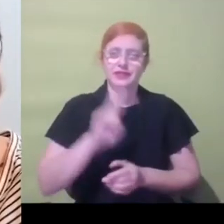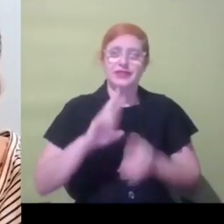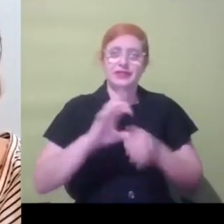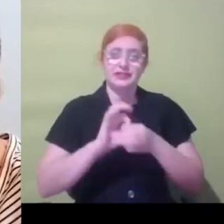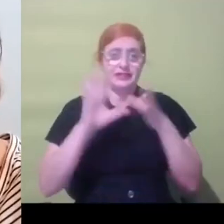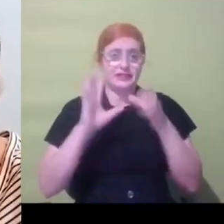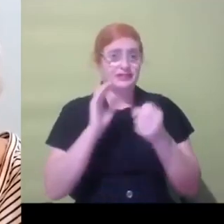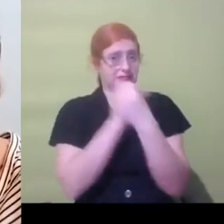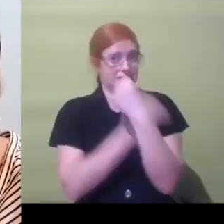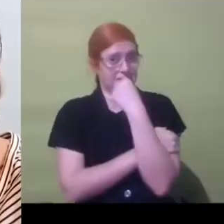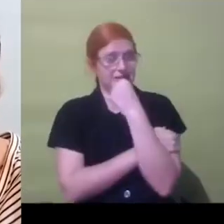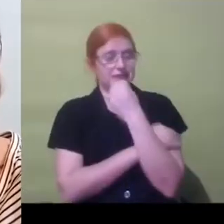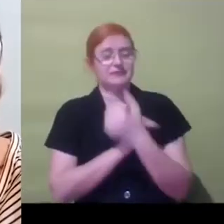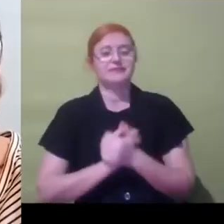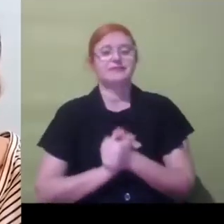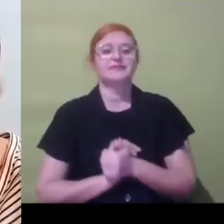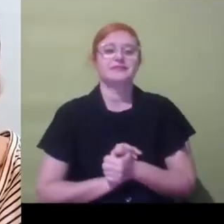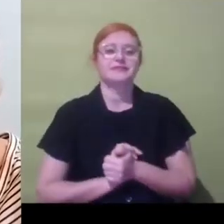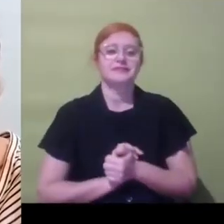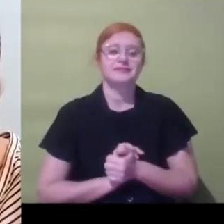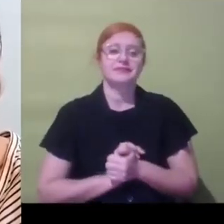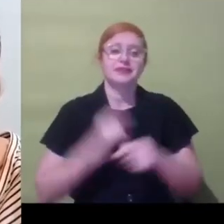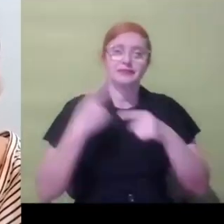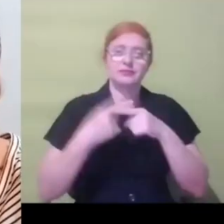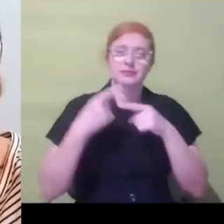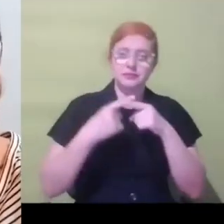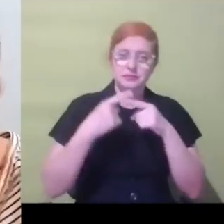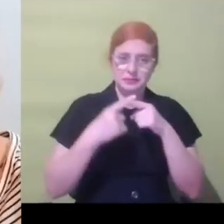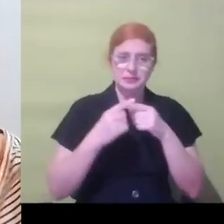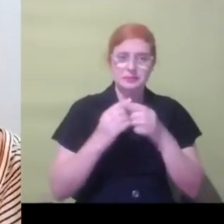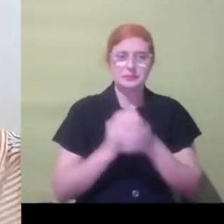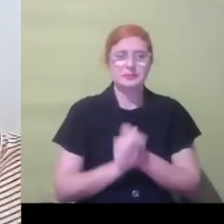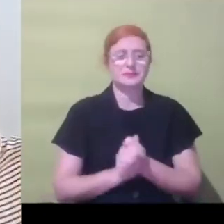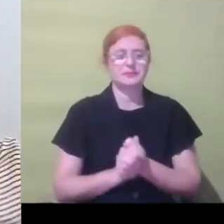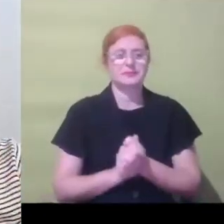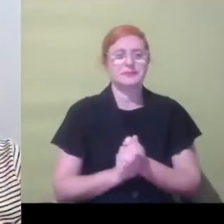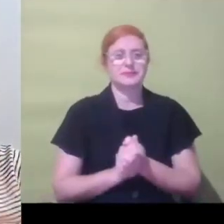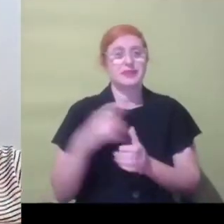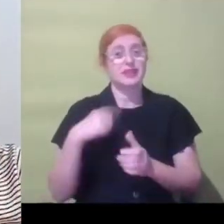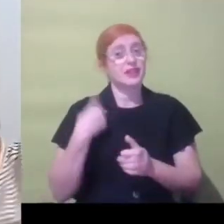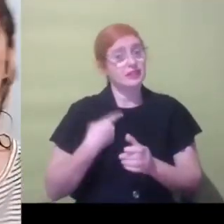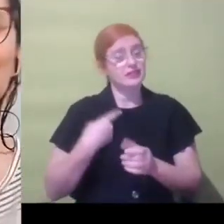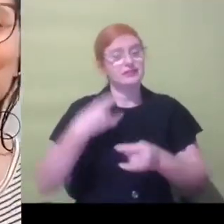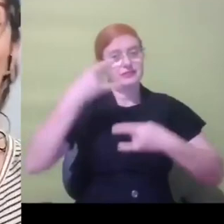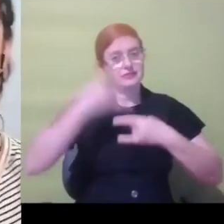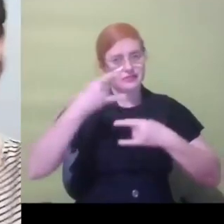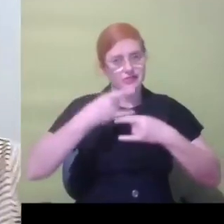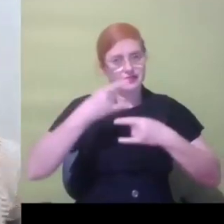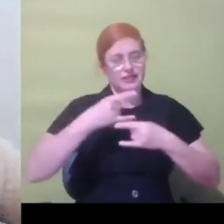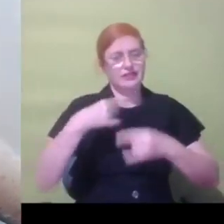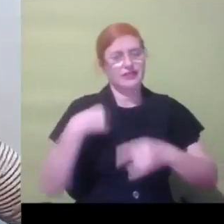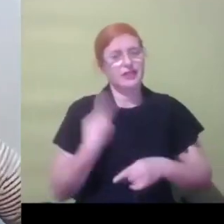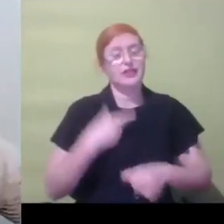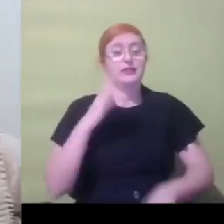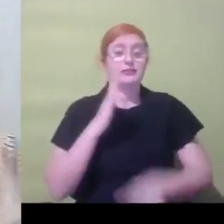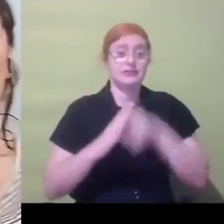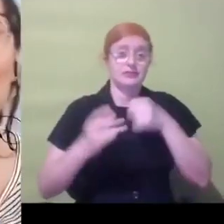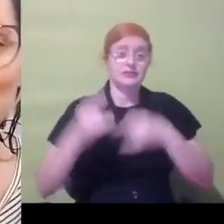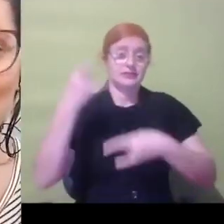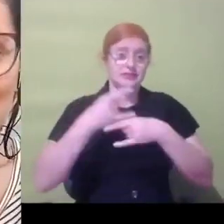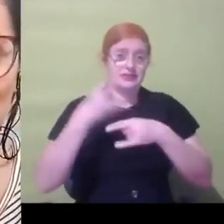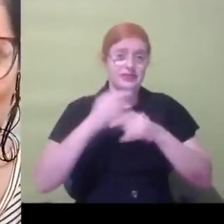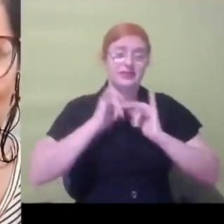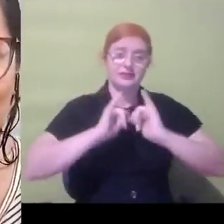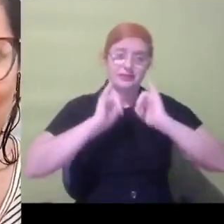Livre Feminista, porque essa é a nossa live, a nossa primeira live da